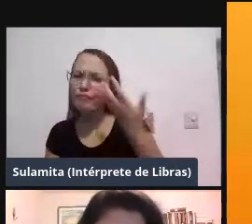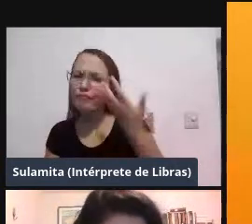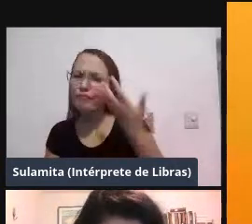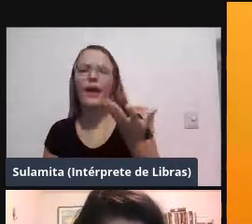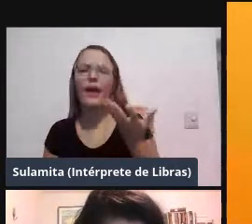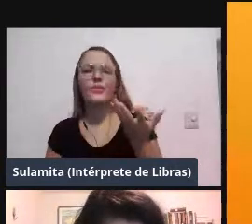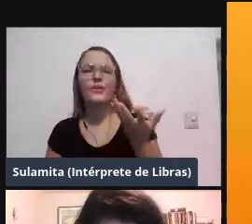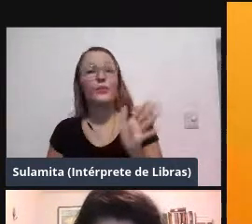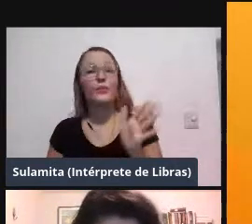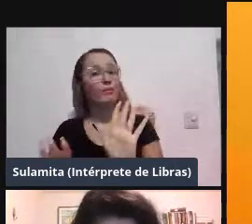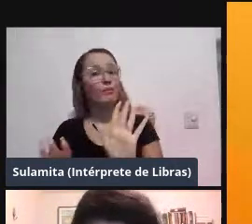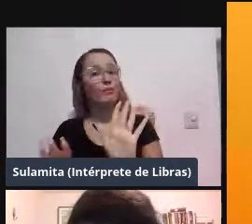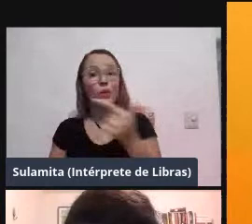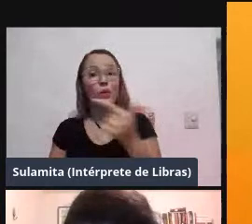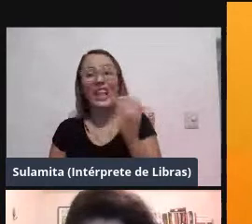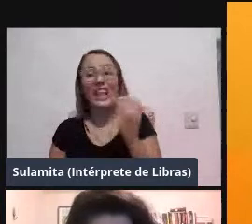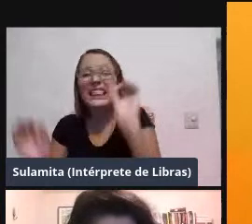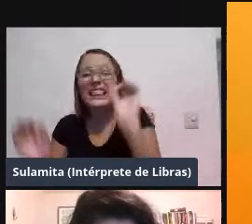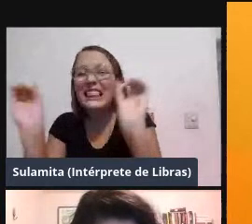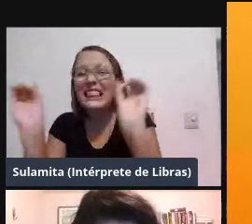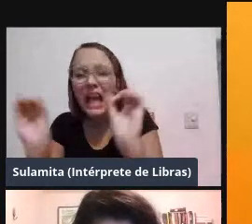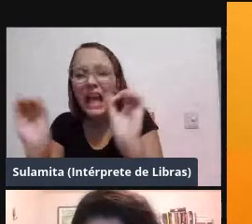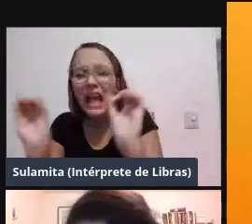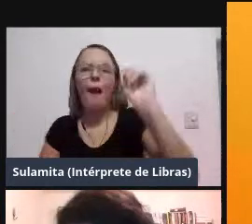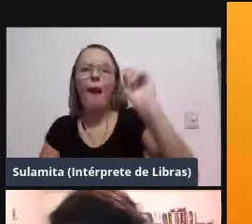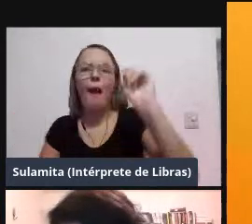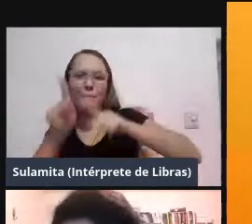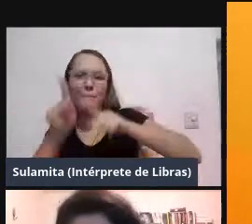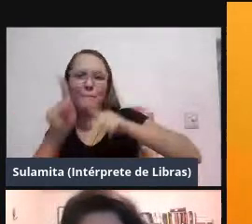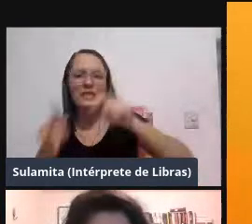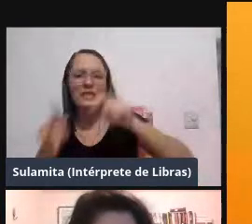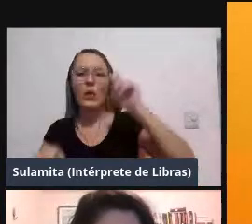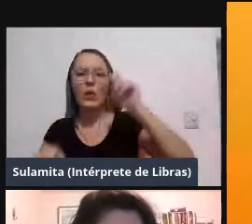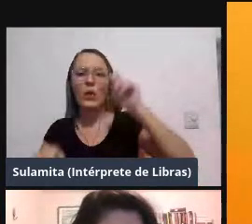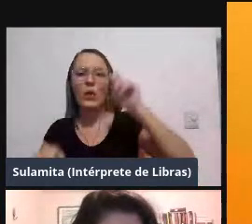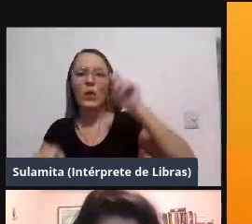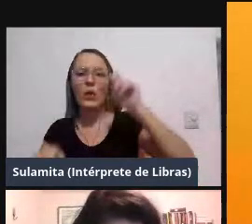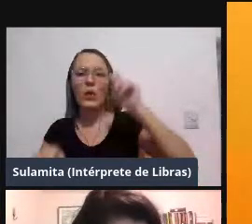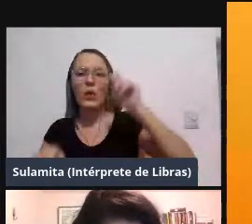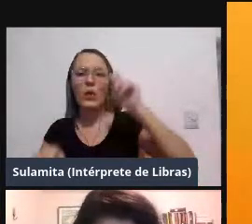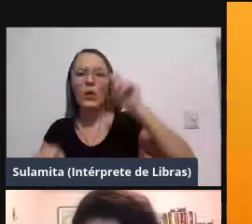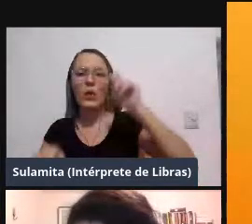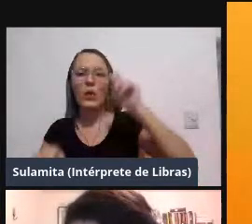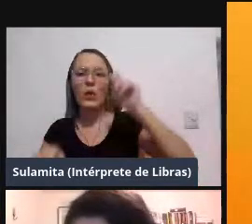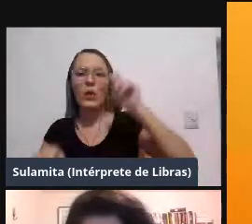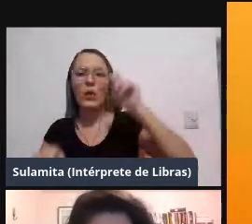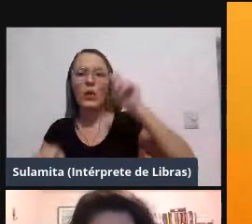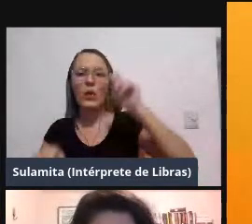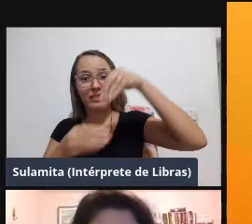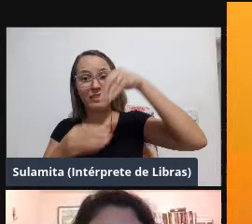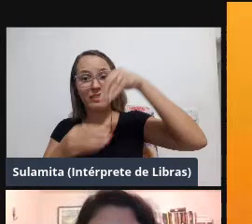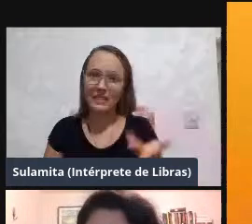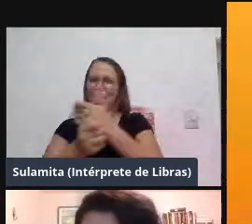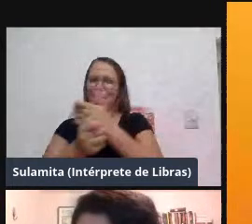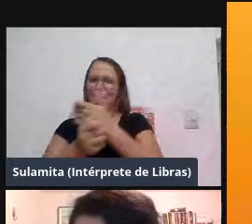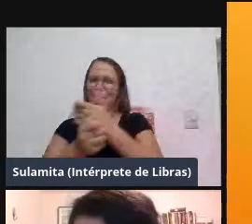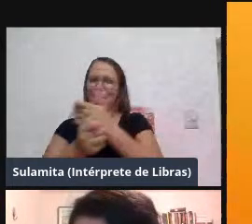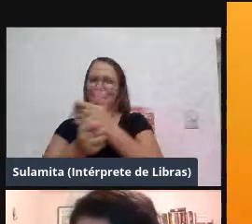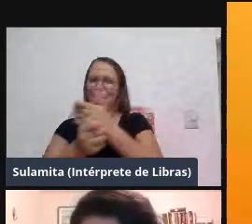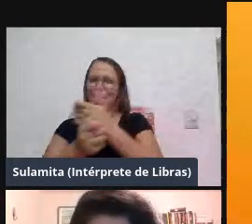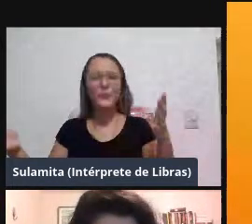é enorme, né? Apesar da autoimagem, né? Da imagem que a Paraíba faz para o mundo e para o Brasil, e a autoimagem,